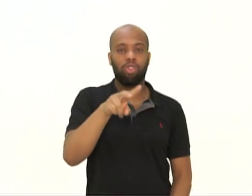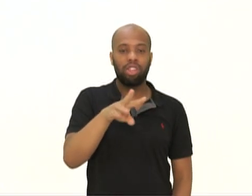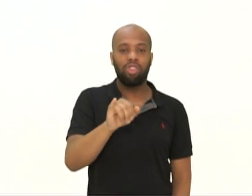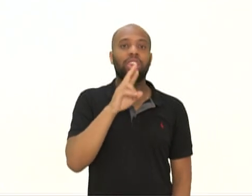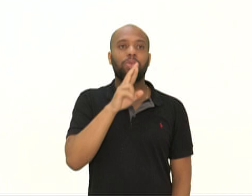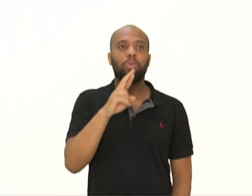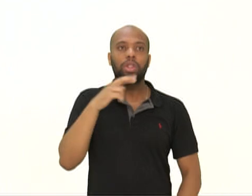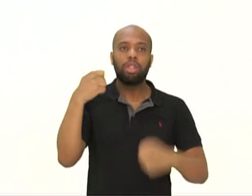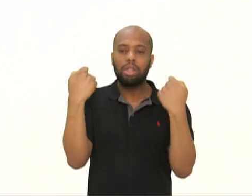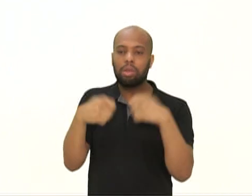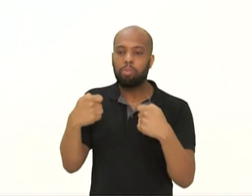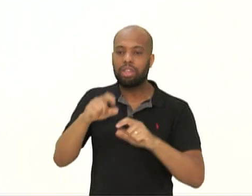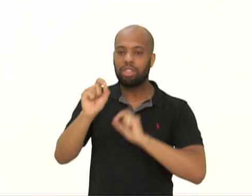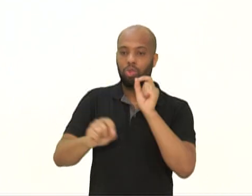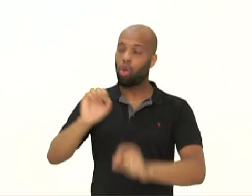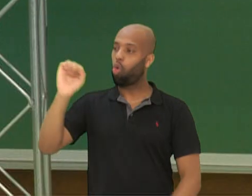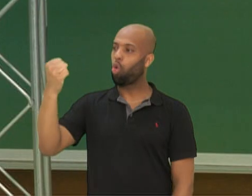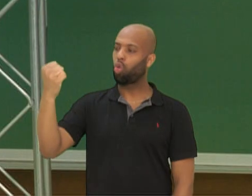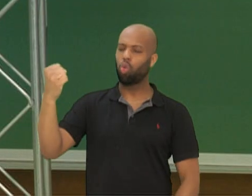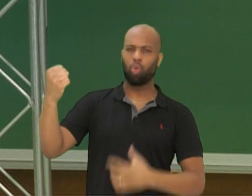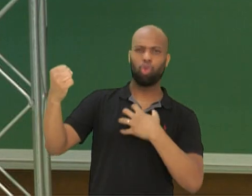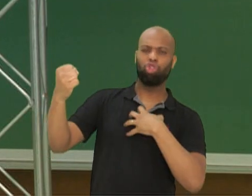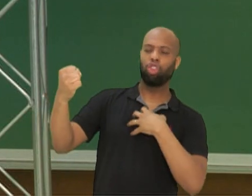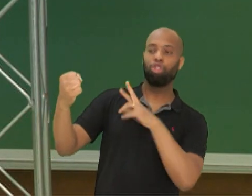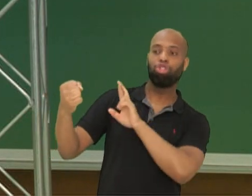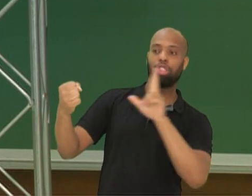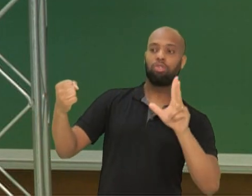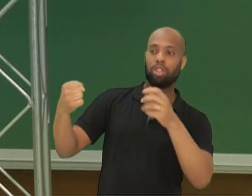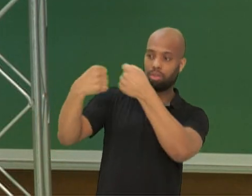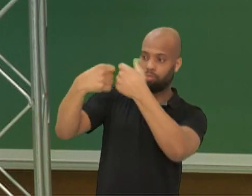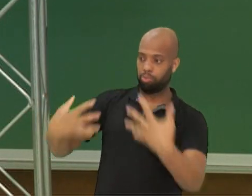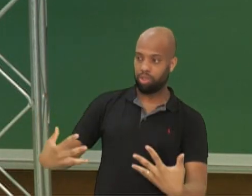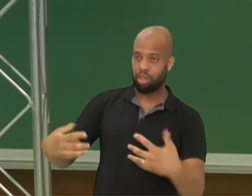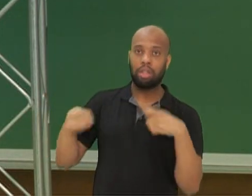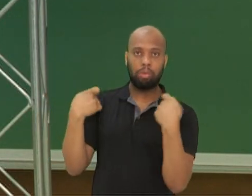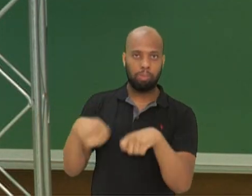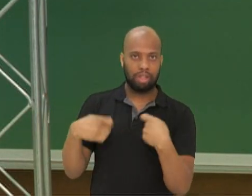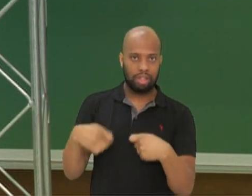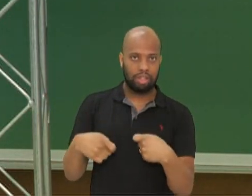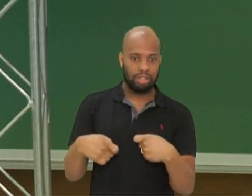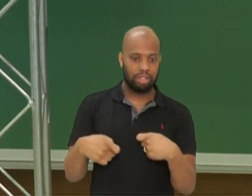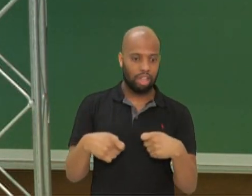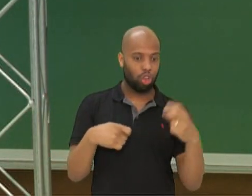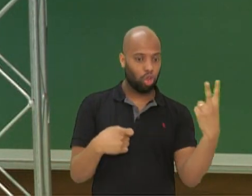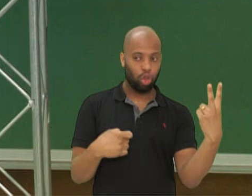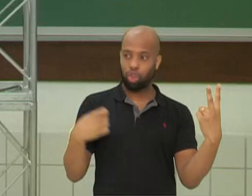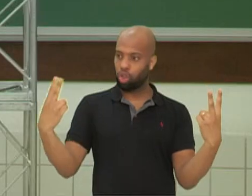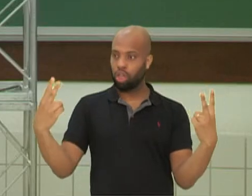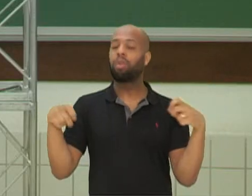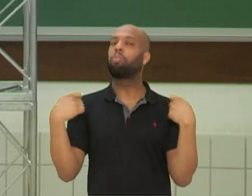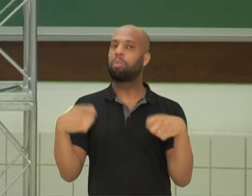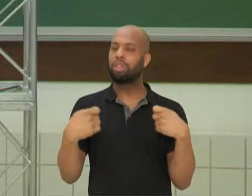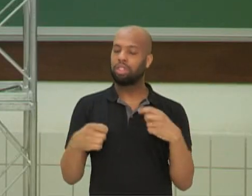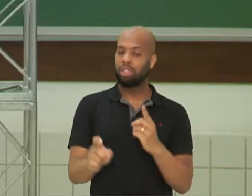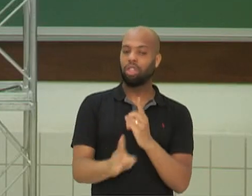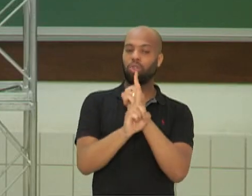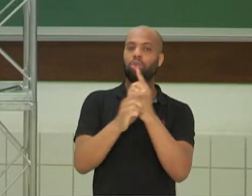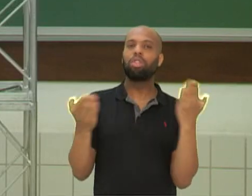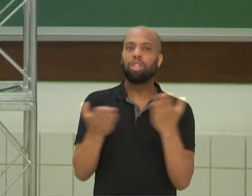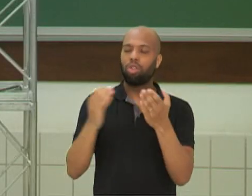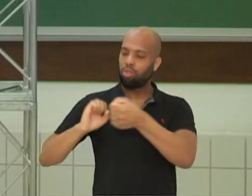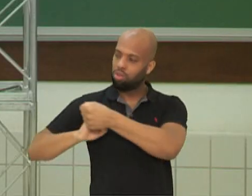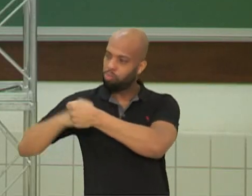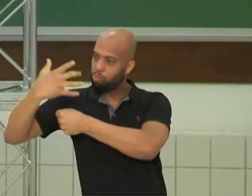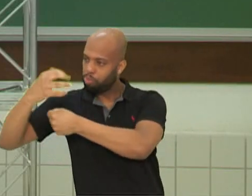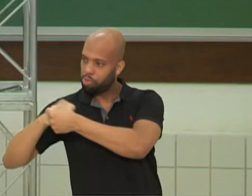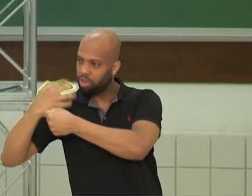eu preciso reescrever o 8 na mesma base 2. Ou seja, você vai encontrar uma